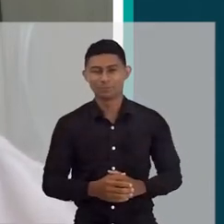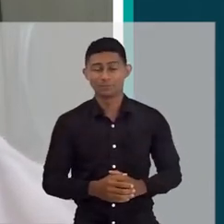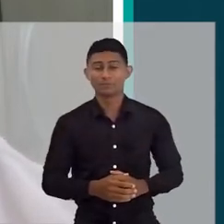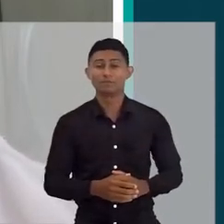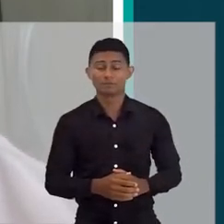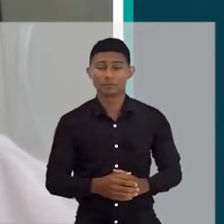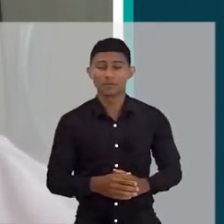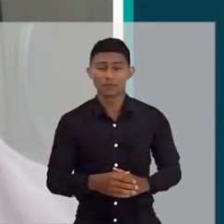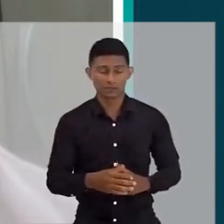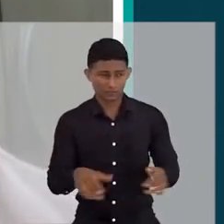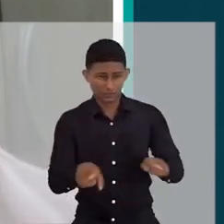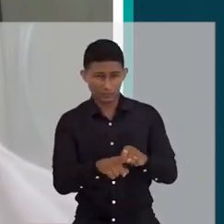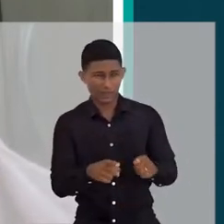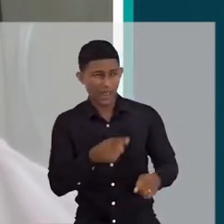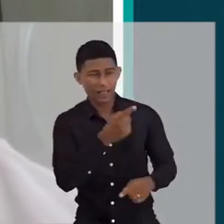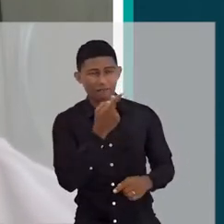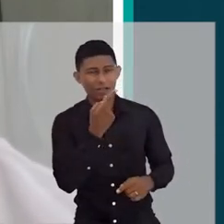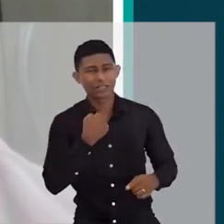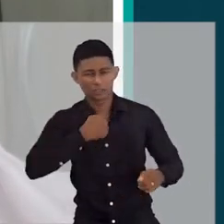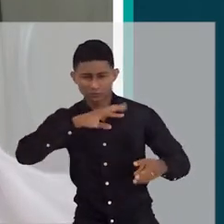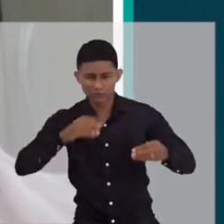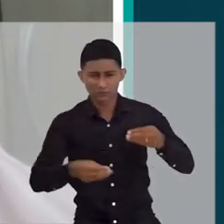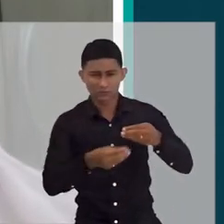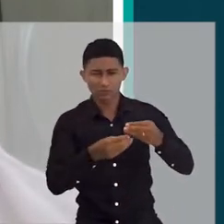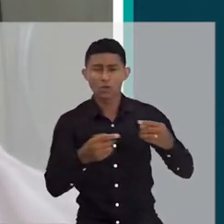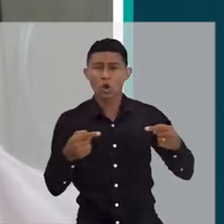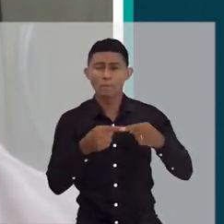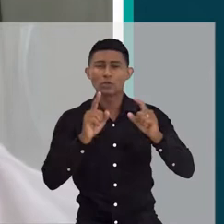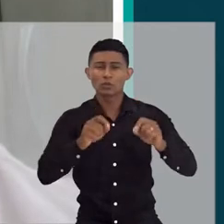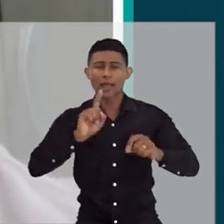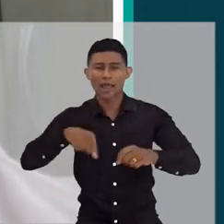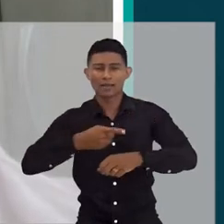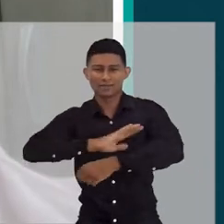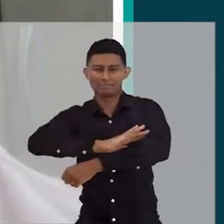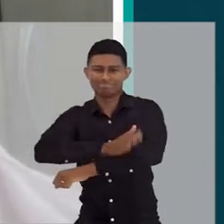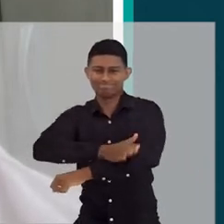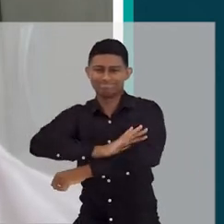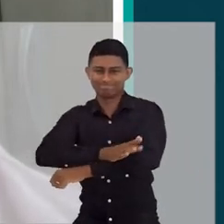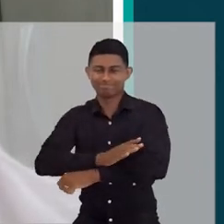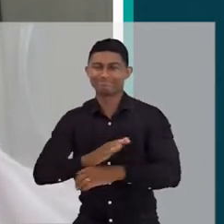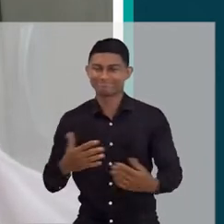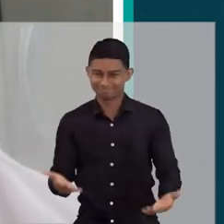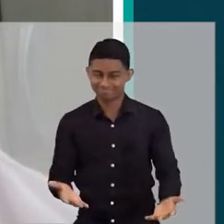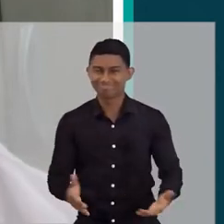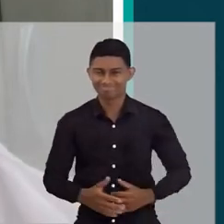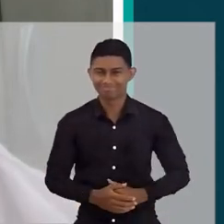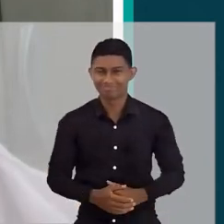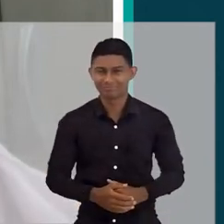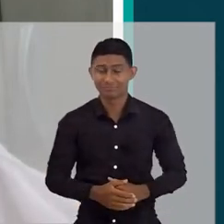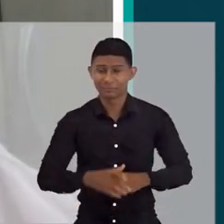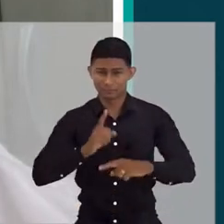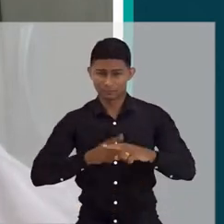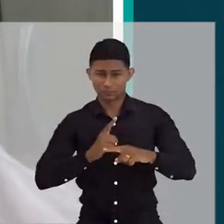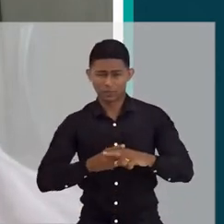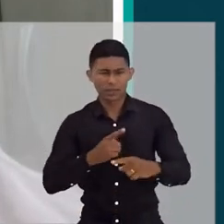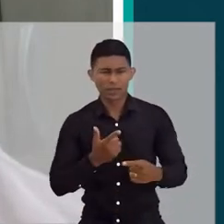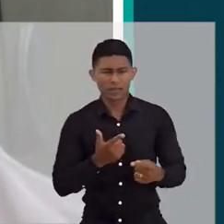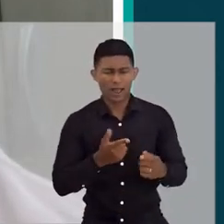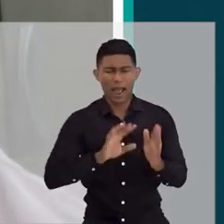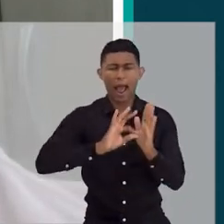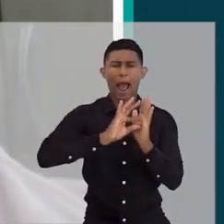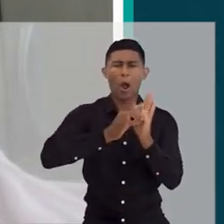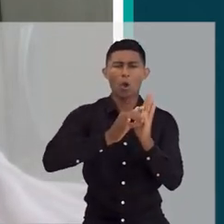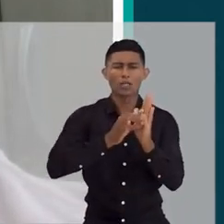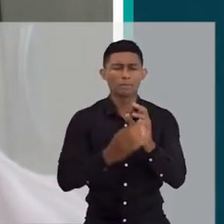isso para mim, né, eu acrescento na fala dela, que isso reflete o racismo institucional, né, porque quem cria os algoritmos